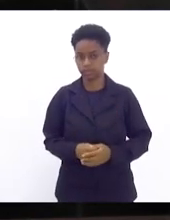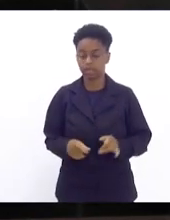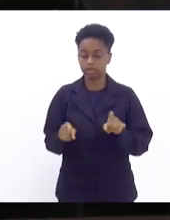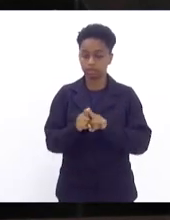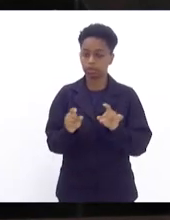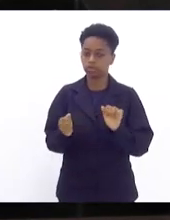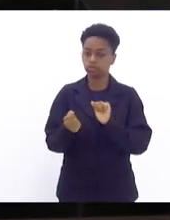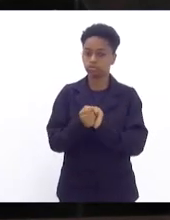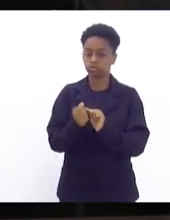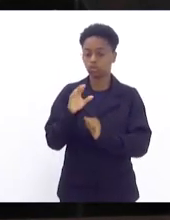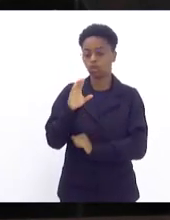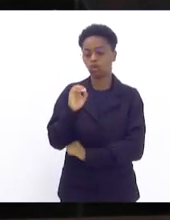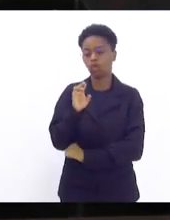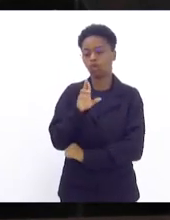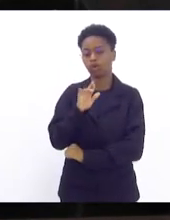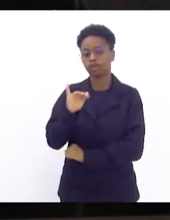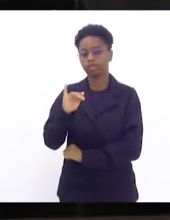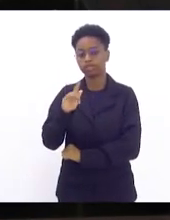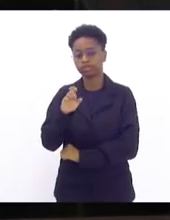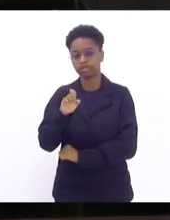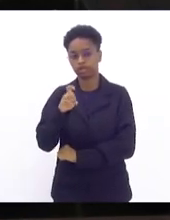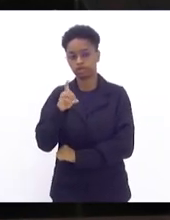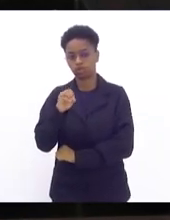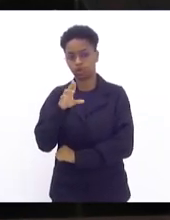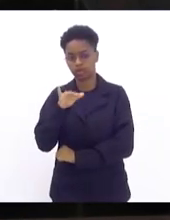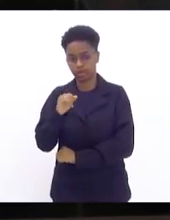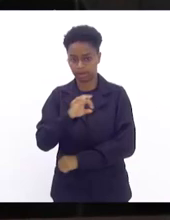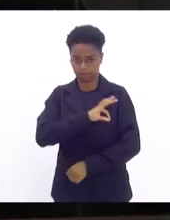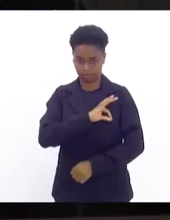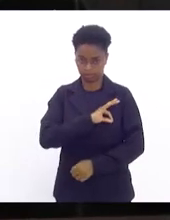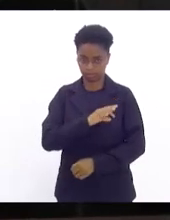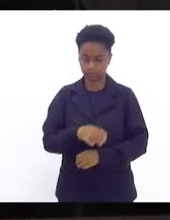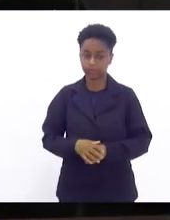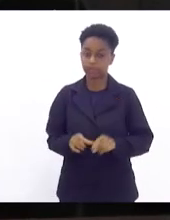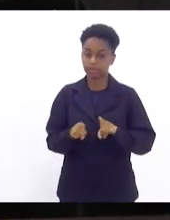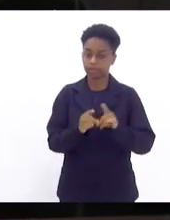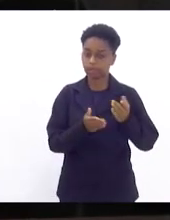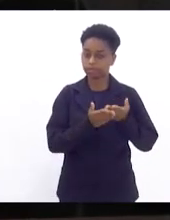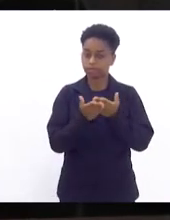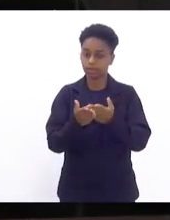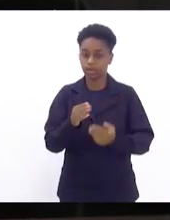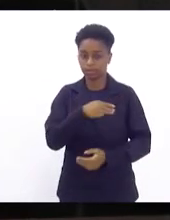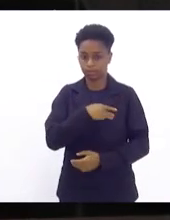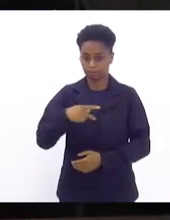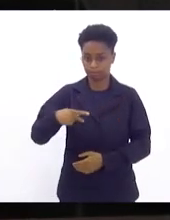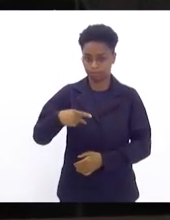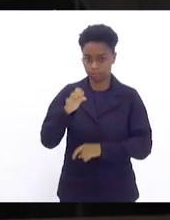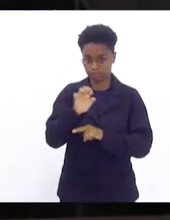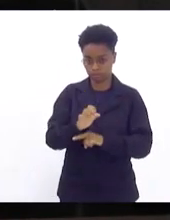à Corregedoria da Polícia Militar e o encaminhamento para o Ministério Público